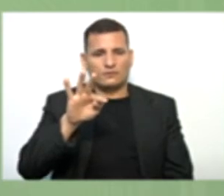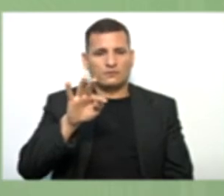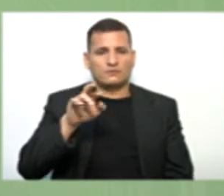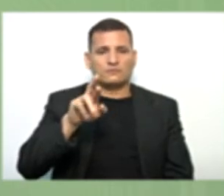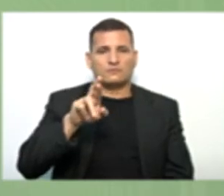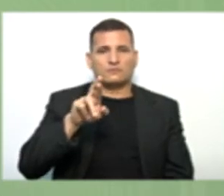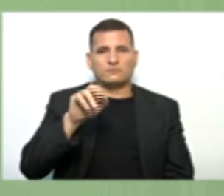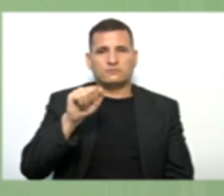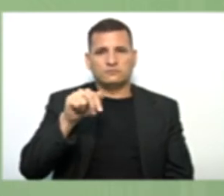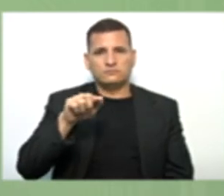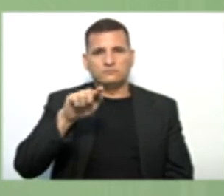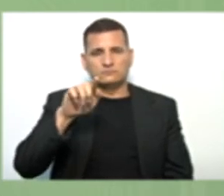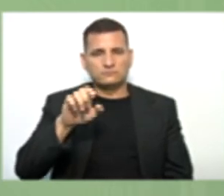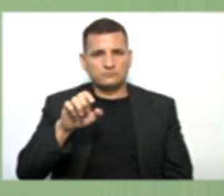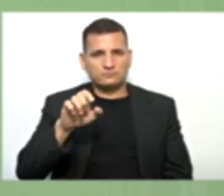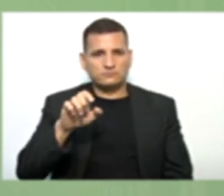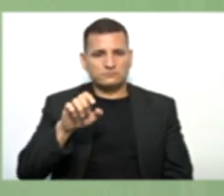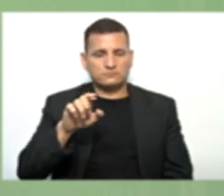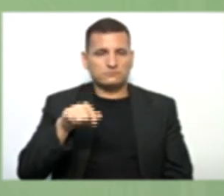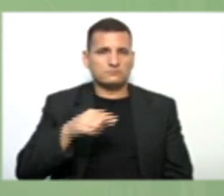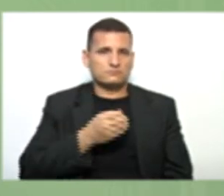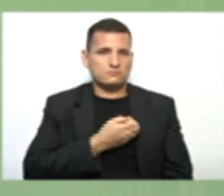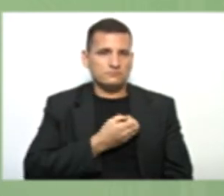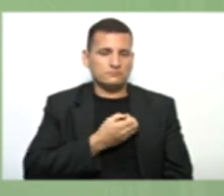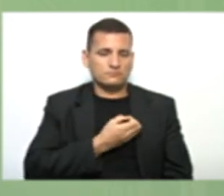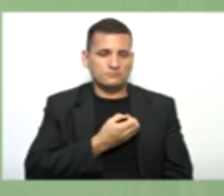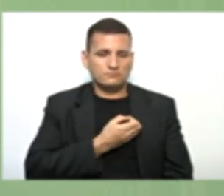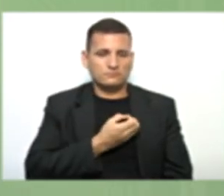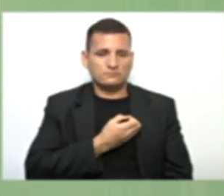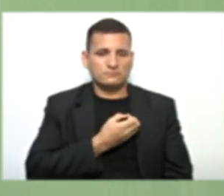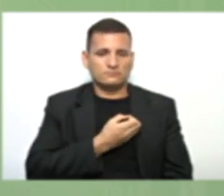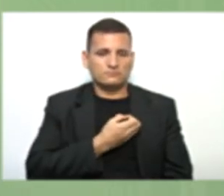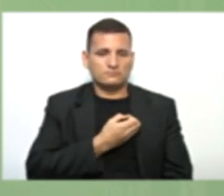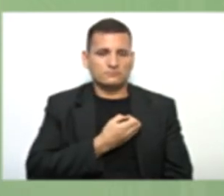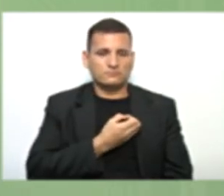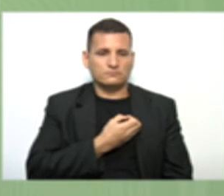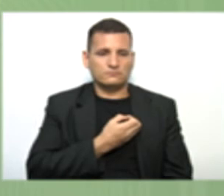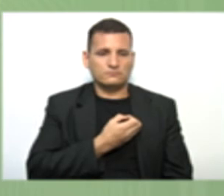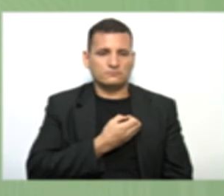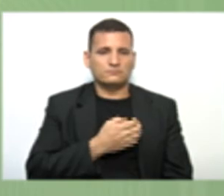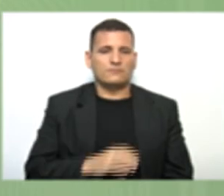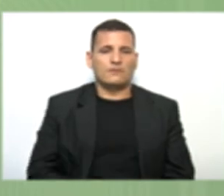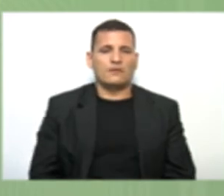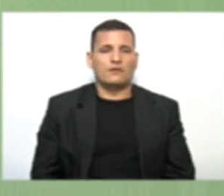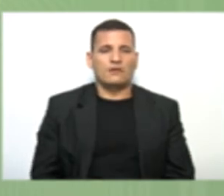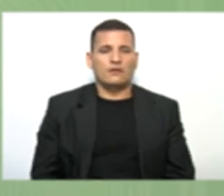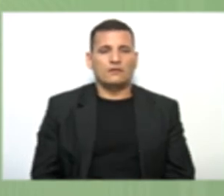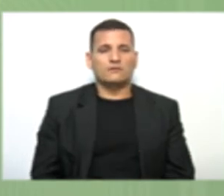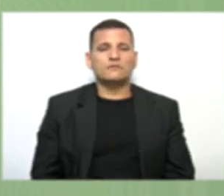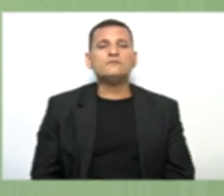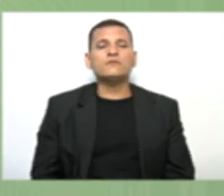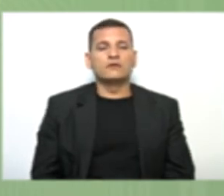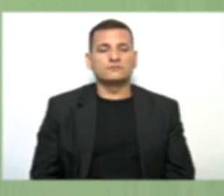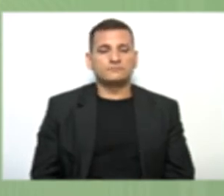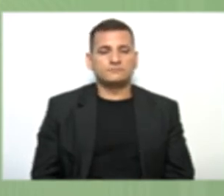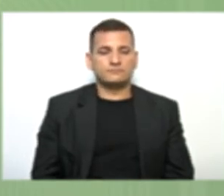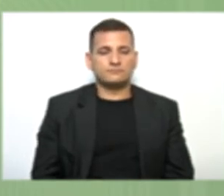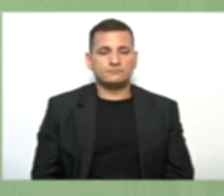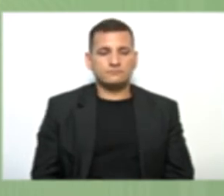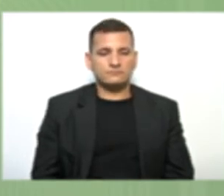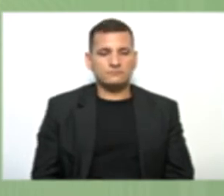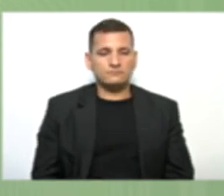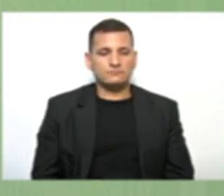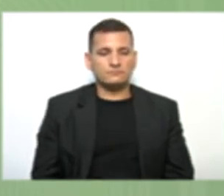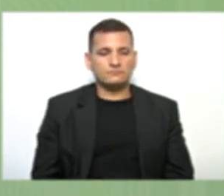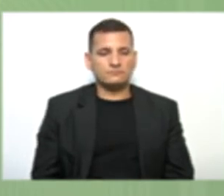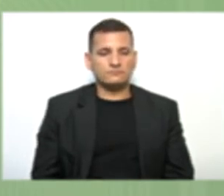range, a saída será uma lista de números. Aqui quando eu quero determinar o seguinte, tá? A gente só consegue entender mesmo olhando o exemplo.